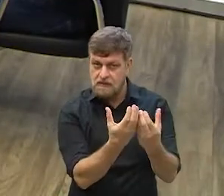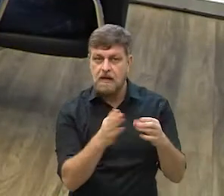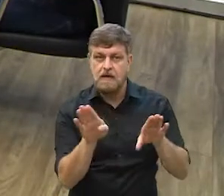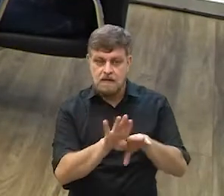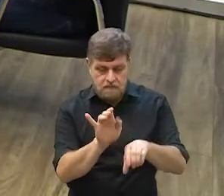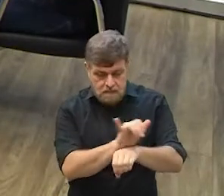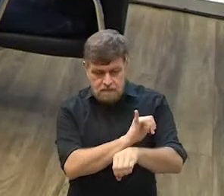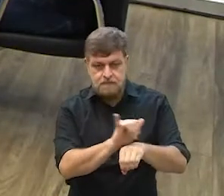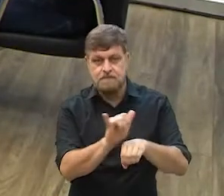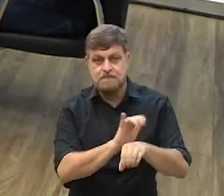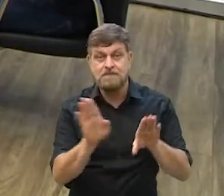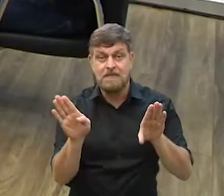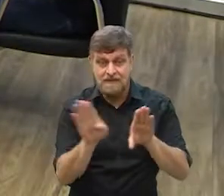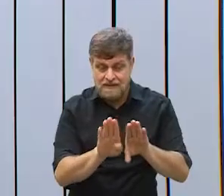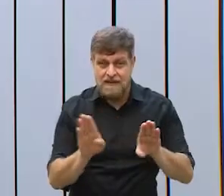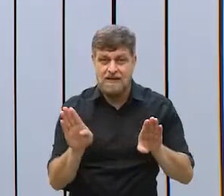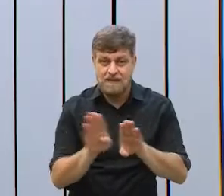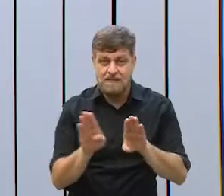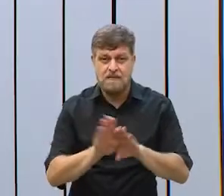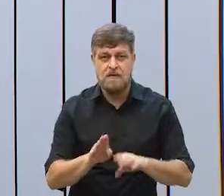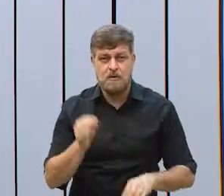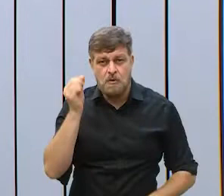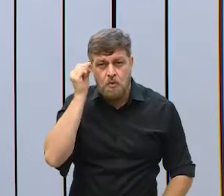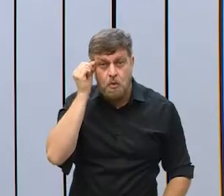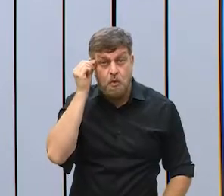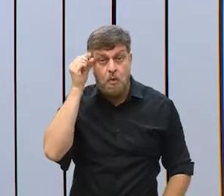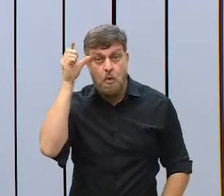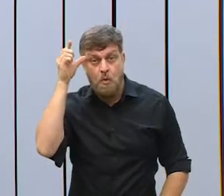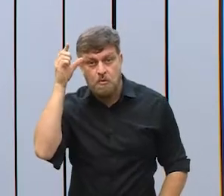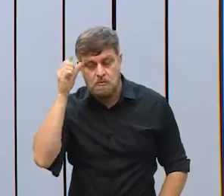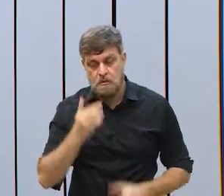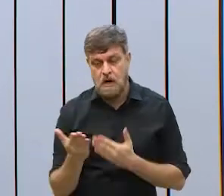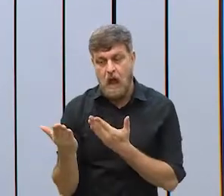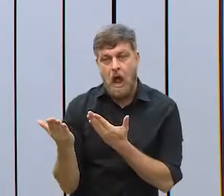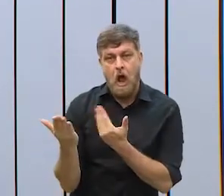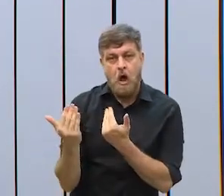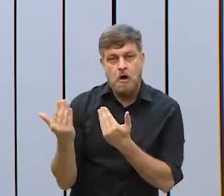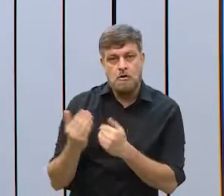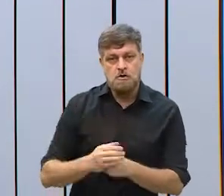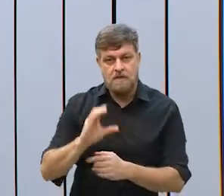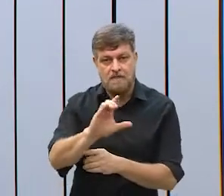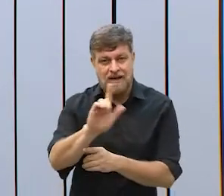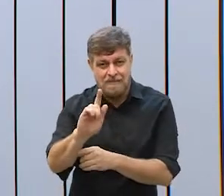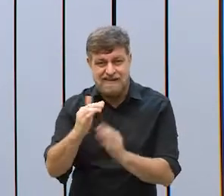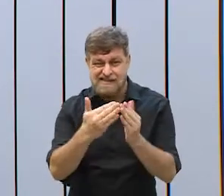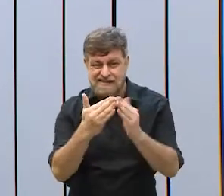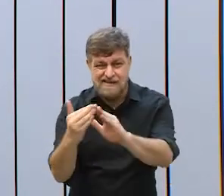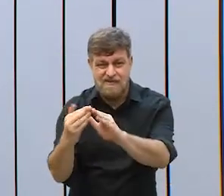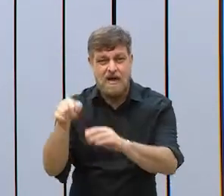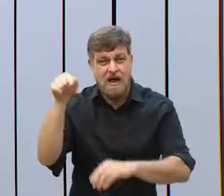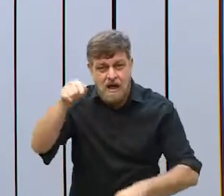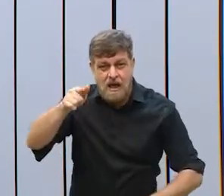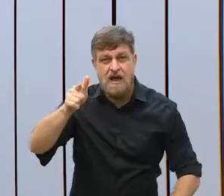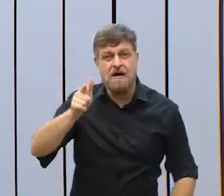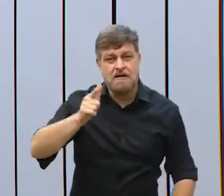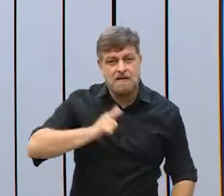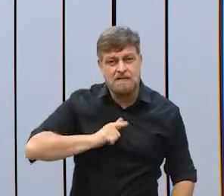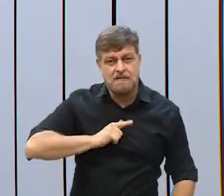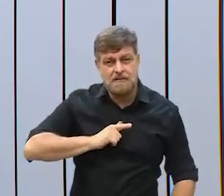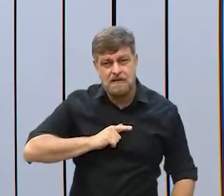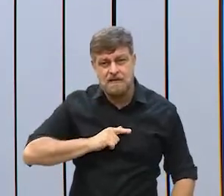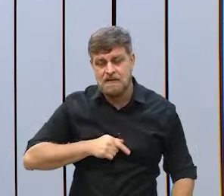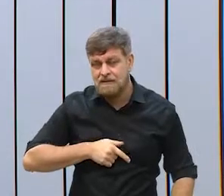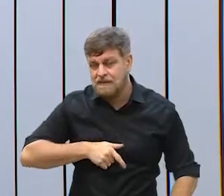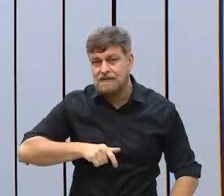comunitária, horta orgânica, cultura. Os jovens do Campo Grande, os jovens da periferia, eles são um poço